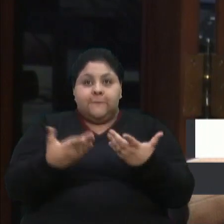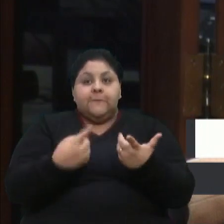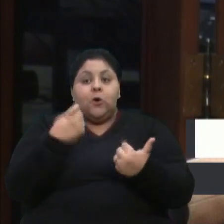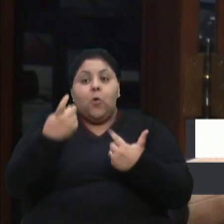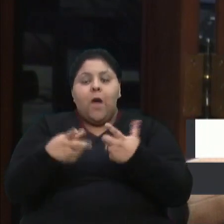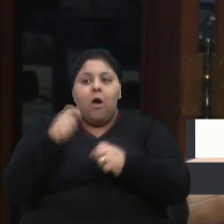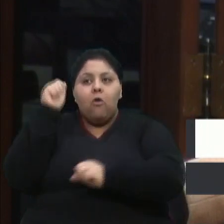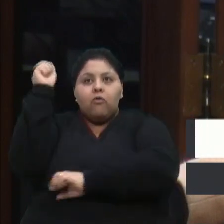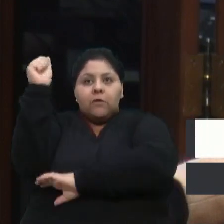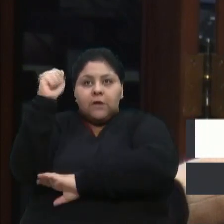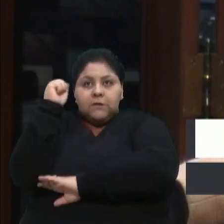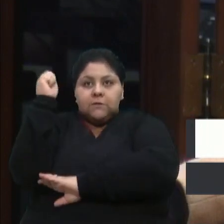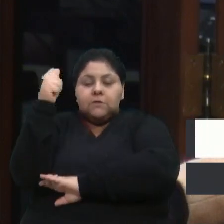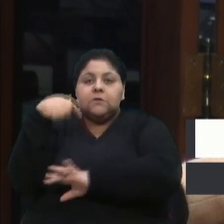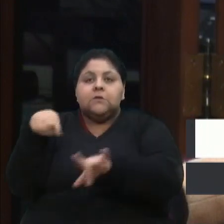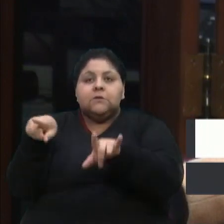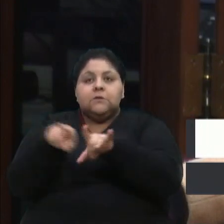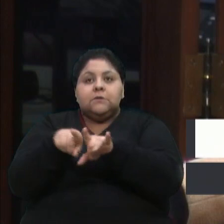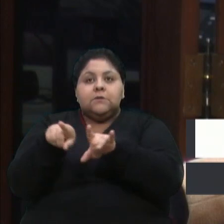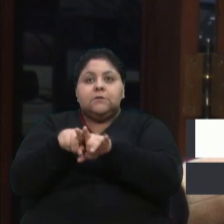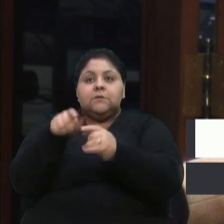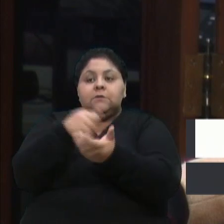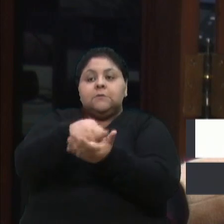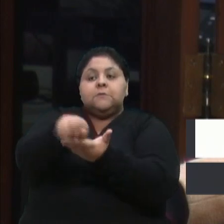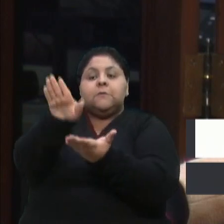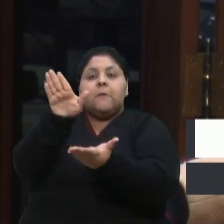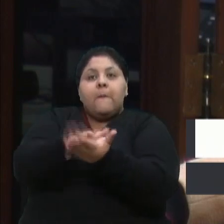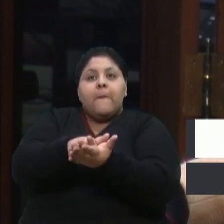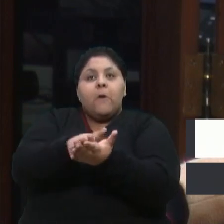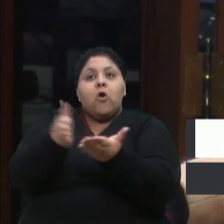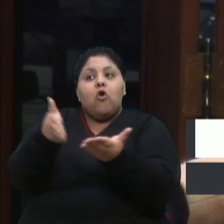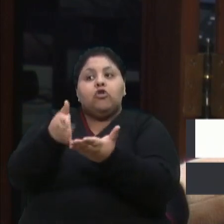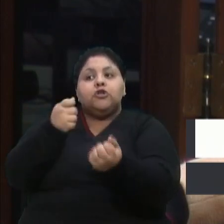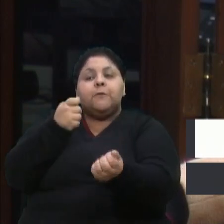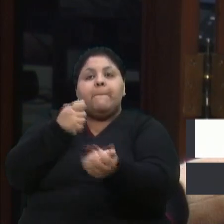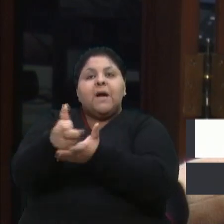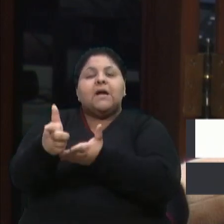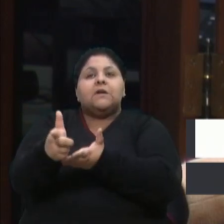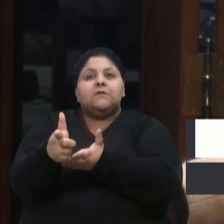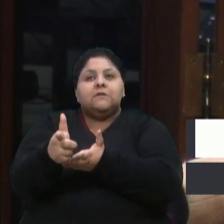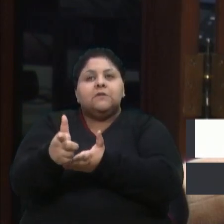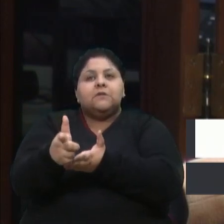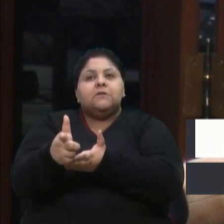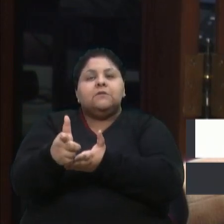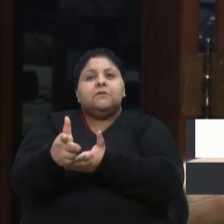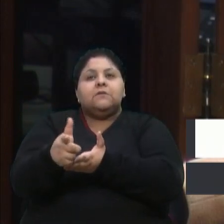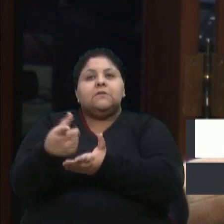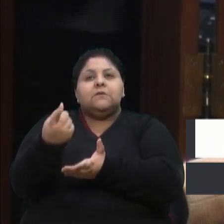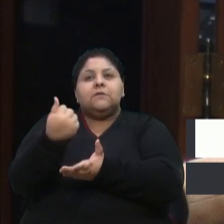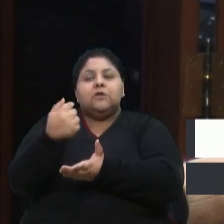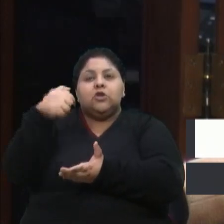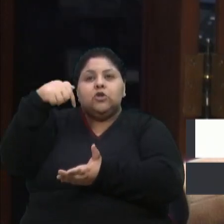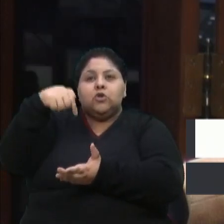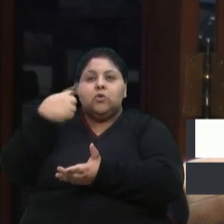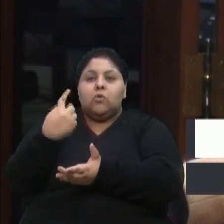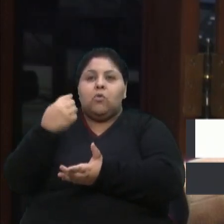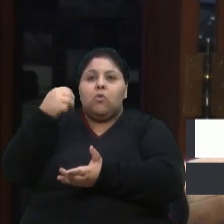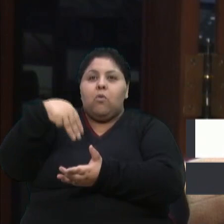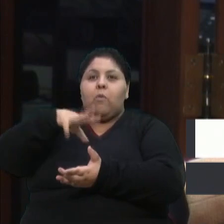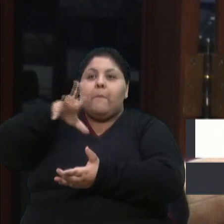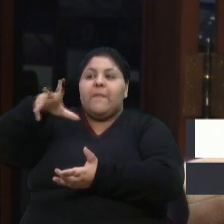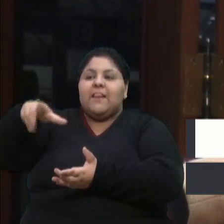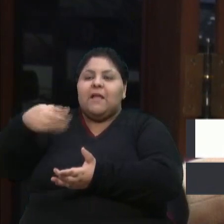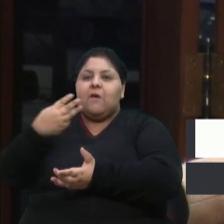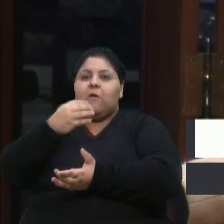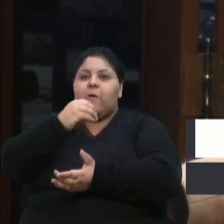grave. Isso, inclusive, gerou uma multa que está sendo paga no valor de R$ 1.300.000